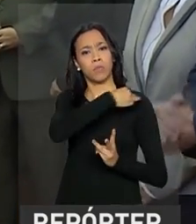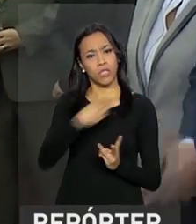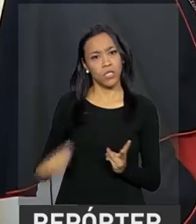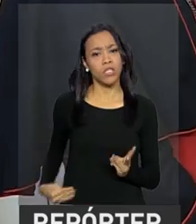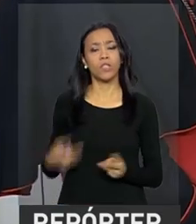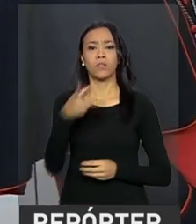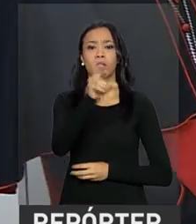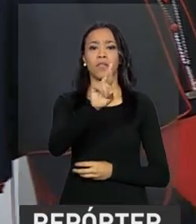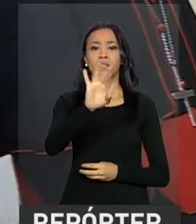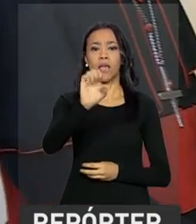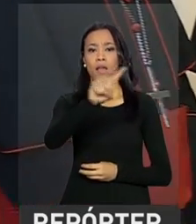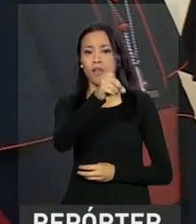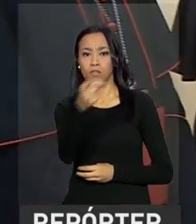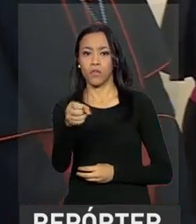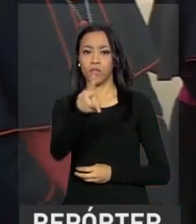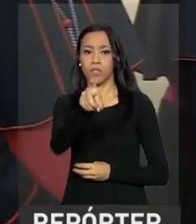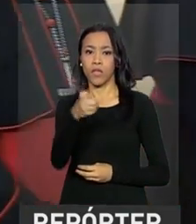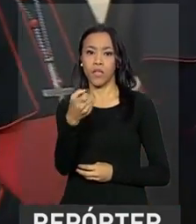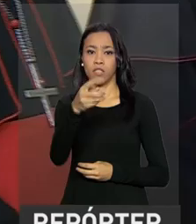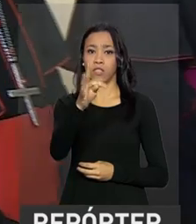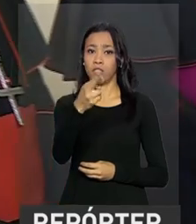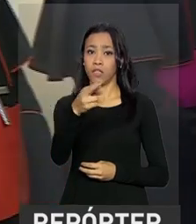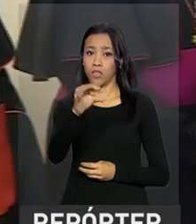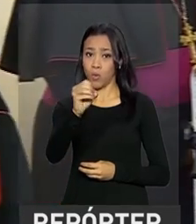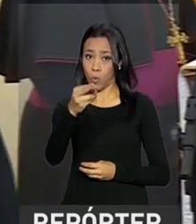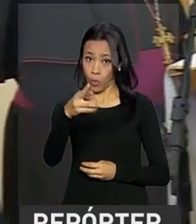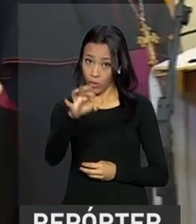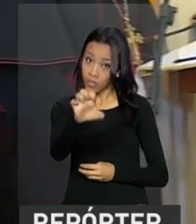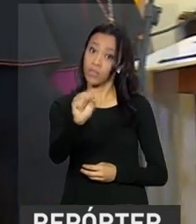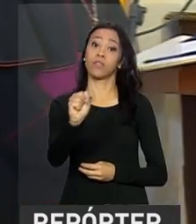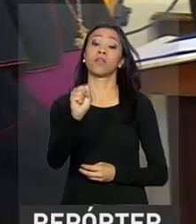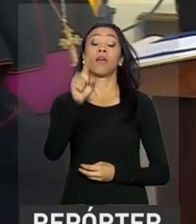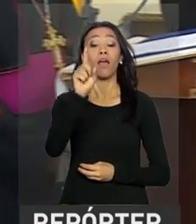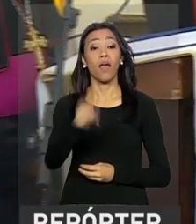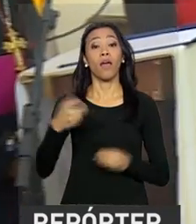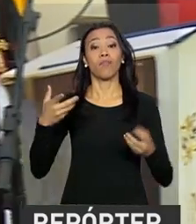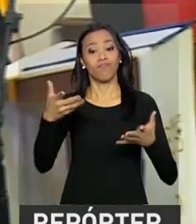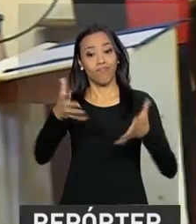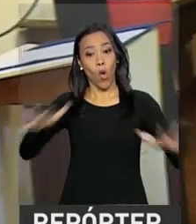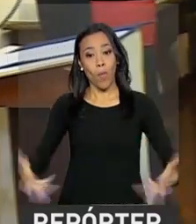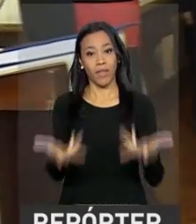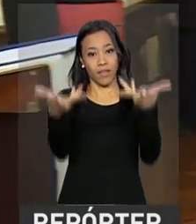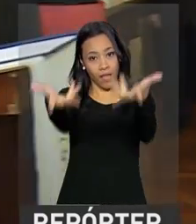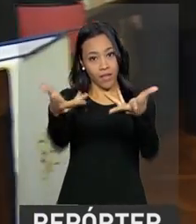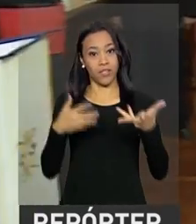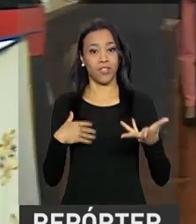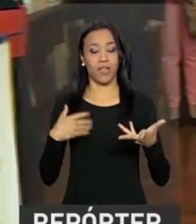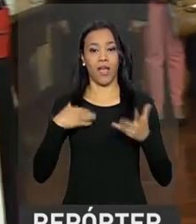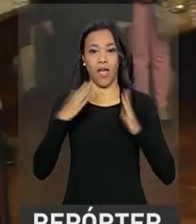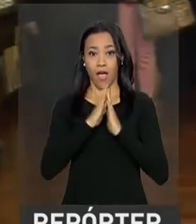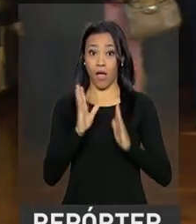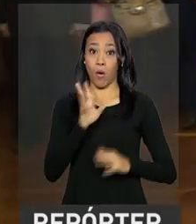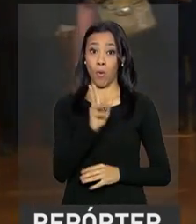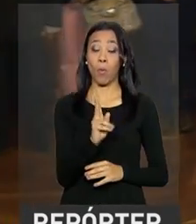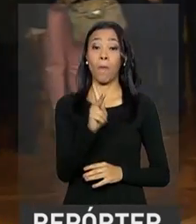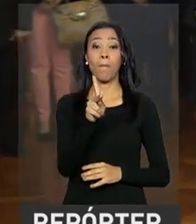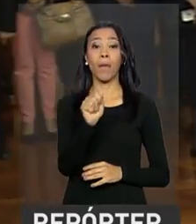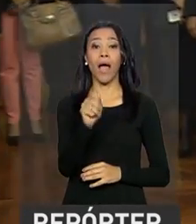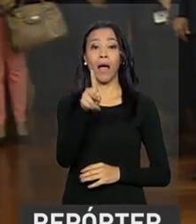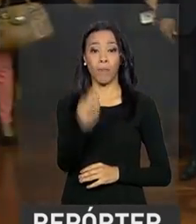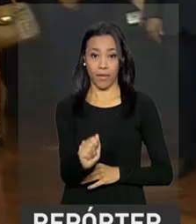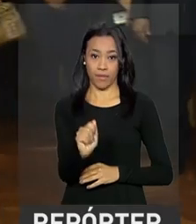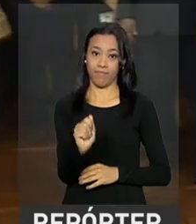relações exteriores José Serra nesse evento que foi em homenagem ao Papa Francisco Michel Temer recebeu os